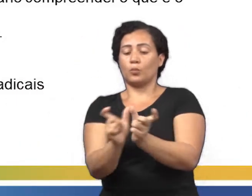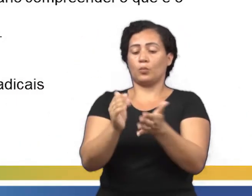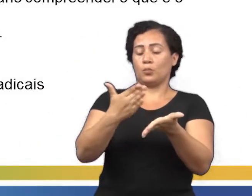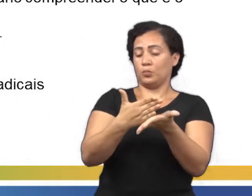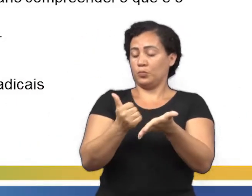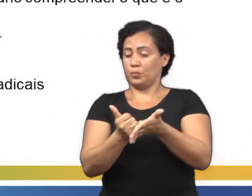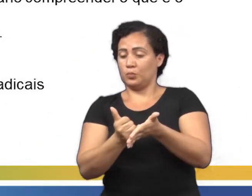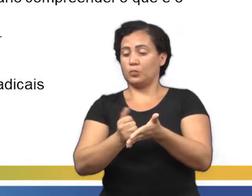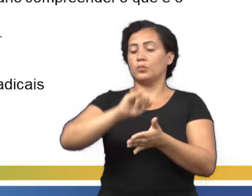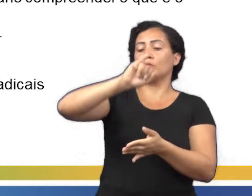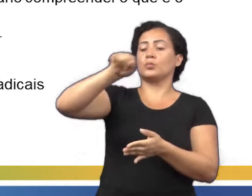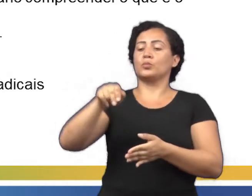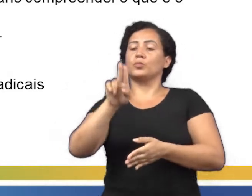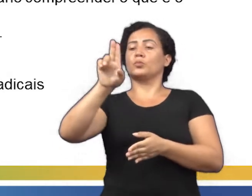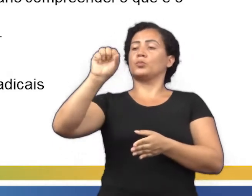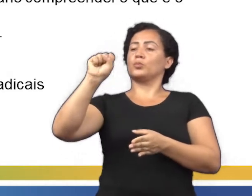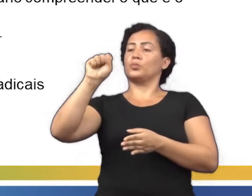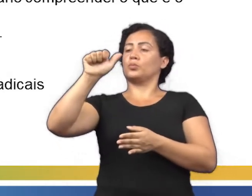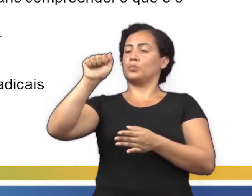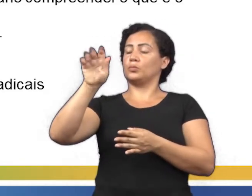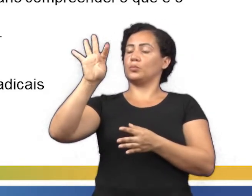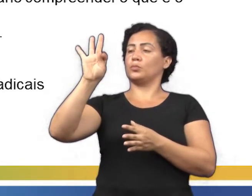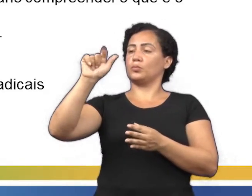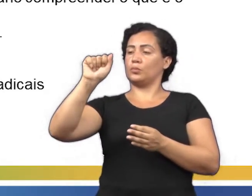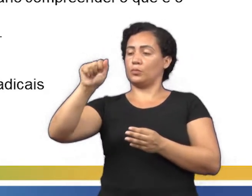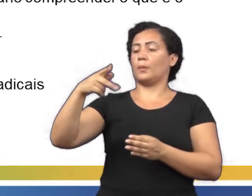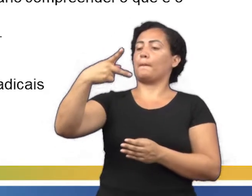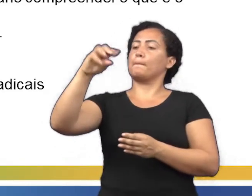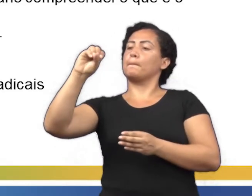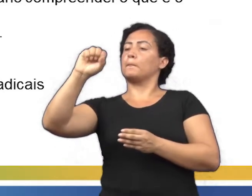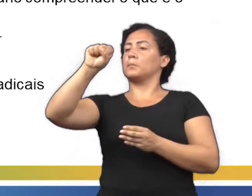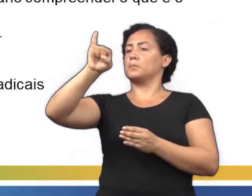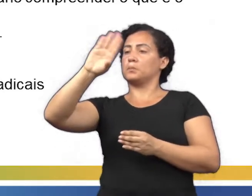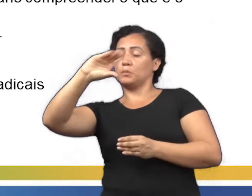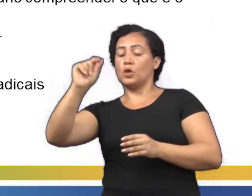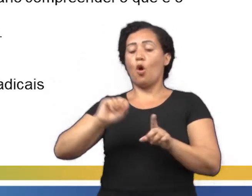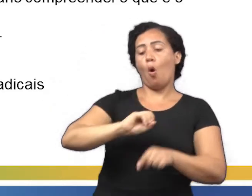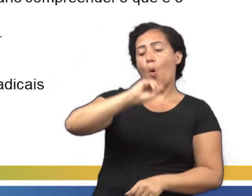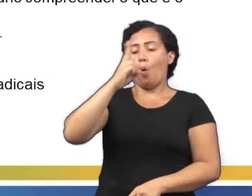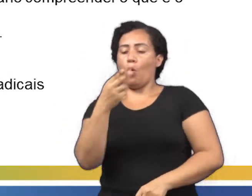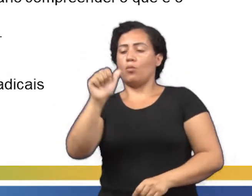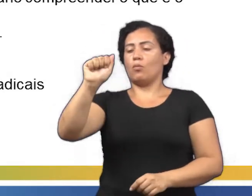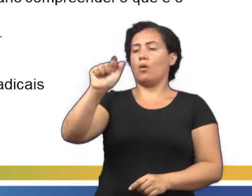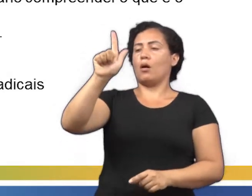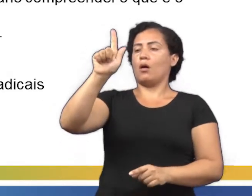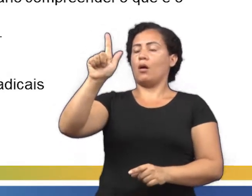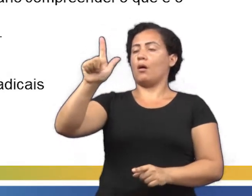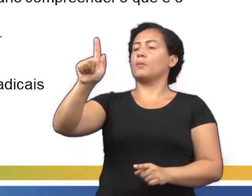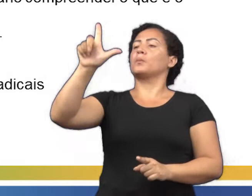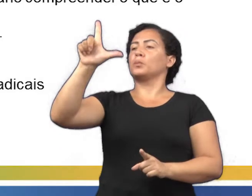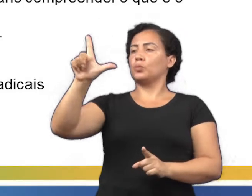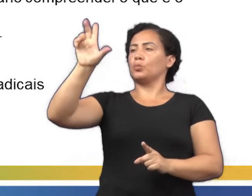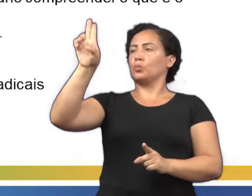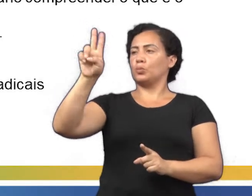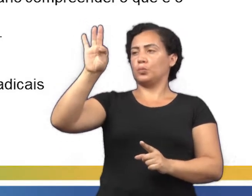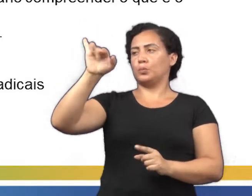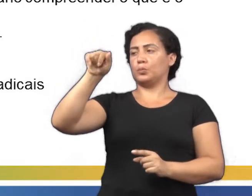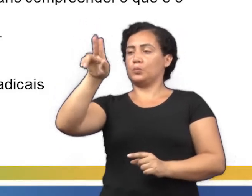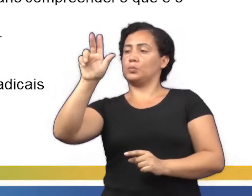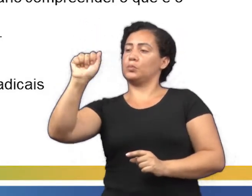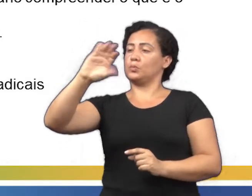divide em justaposição ou aglutinação. O que é uma palavra formada por